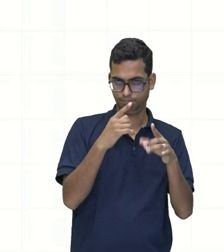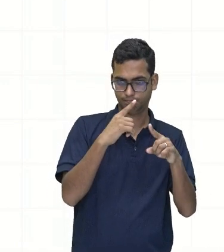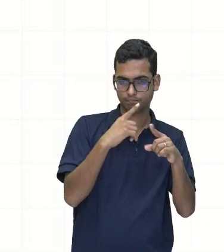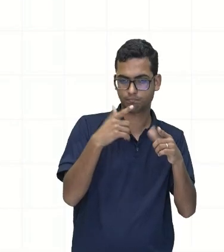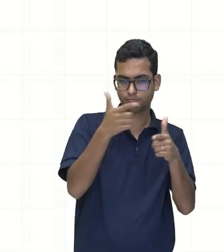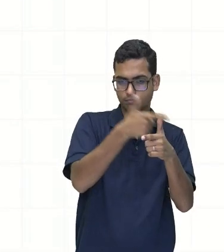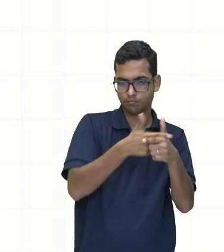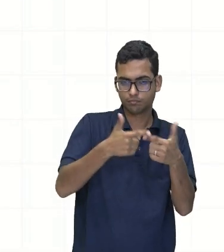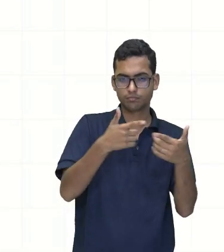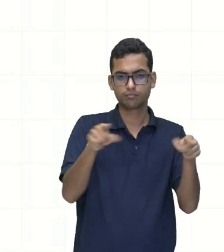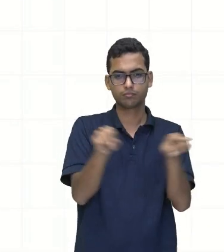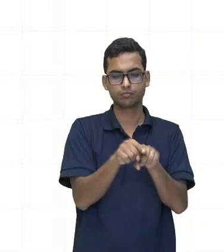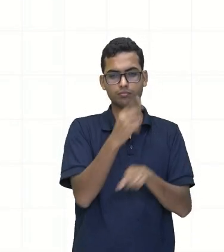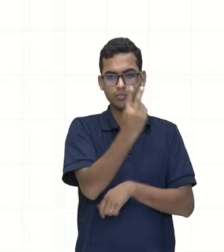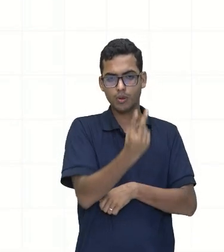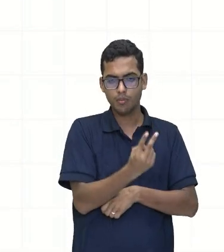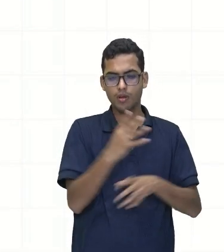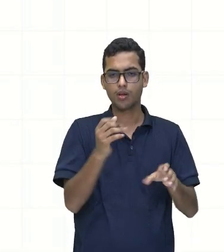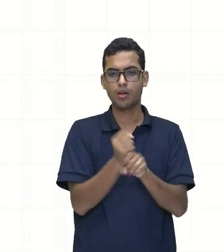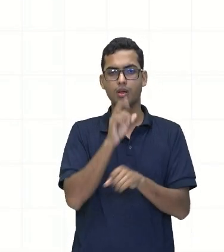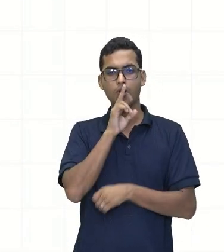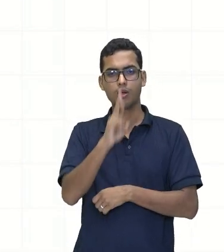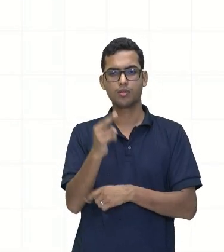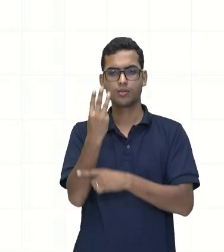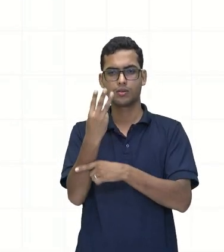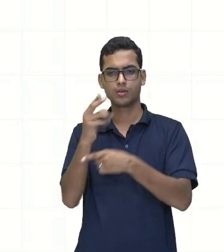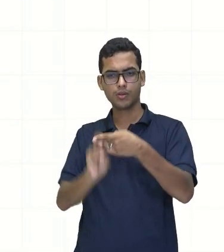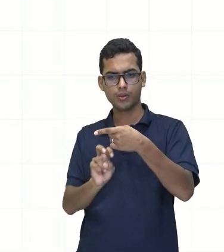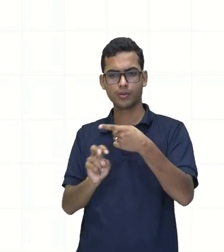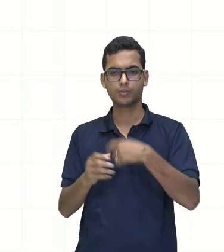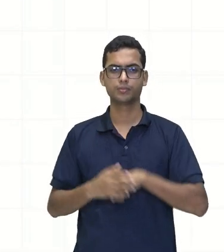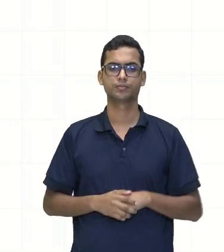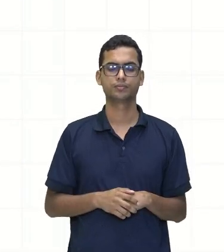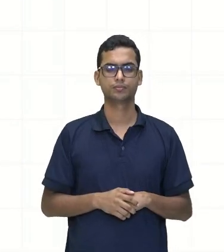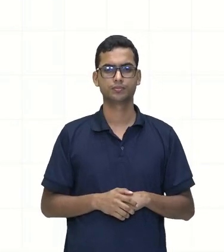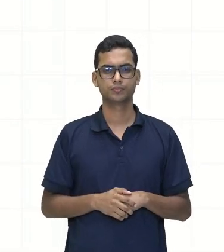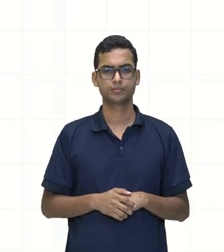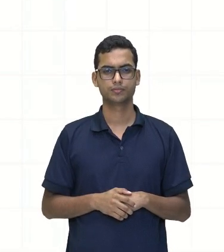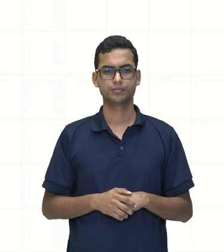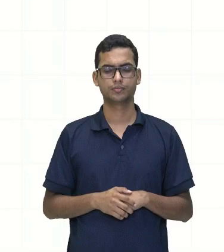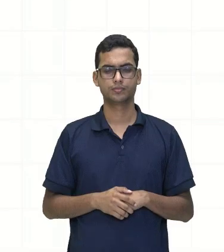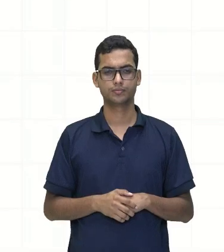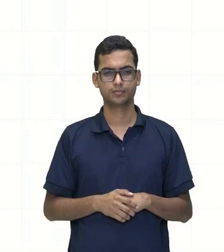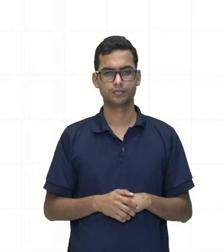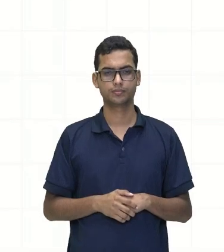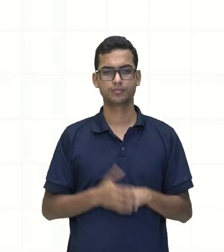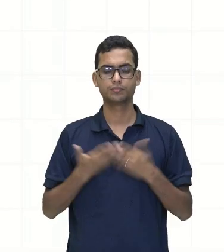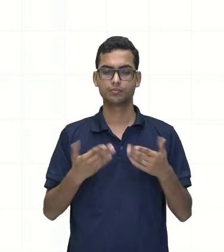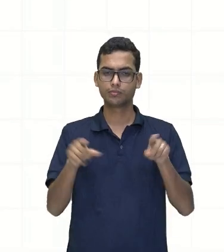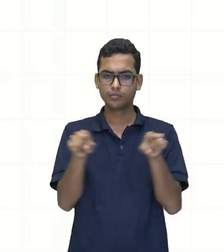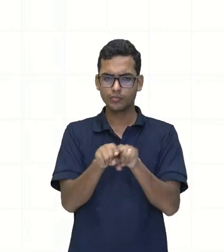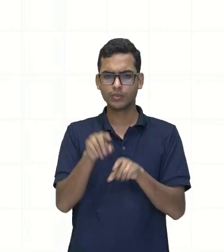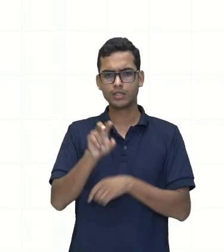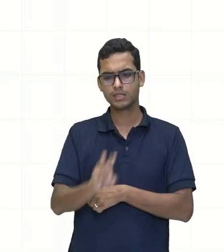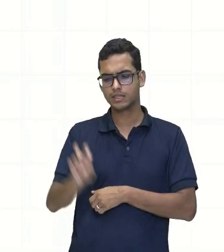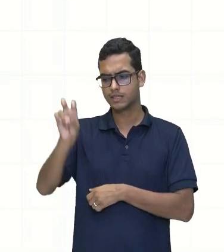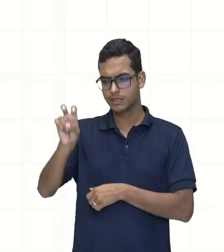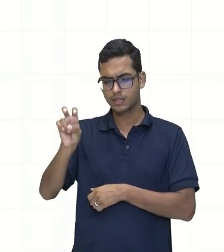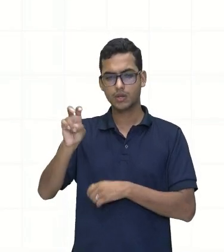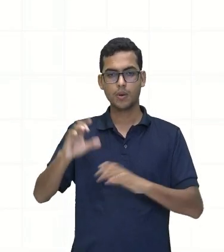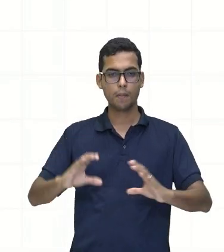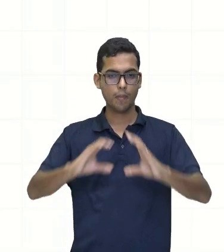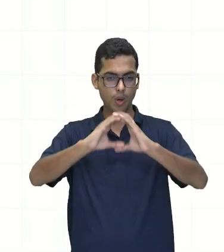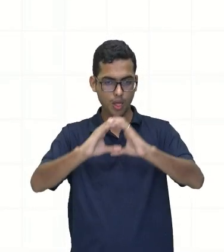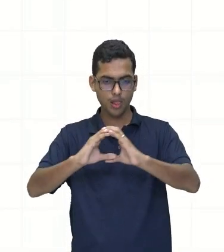3 quintos. O que significa isso? Que a cada 5 bolas, né, 3